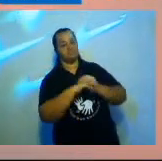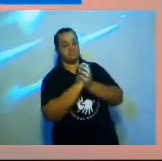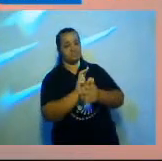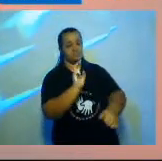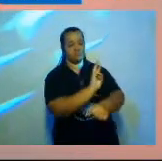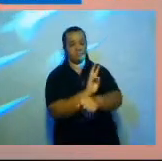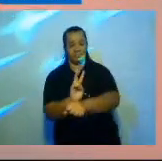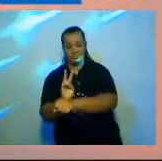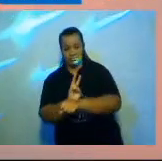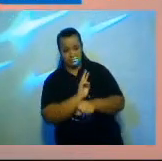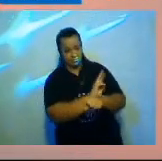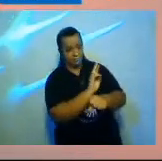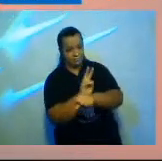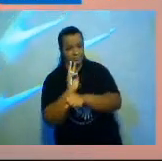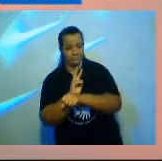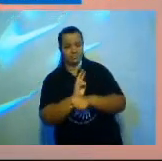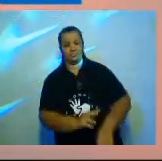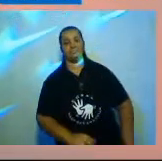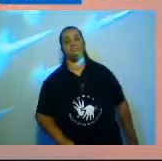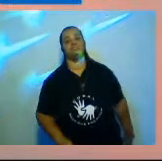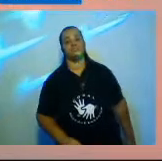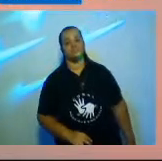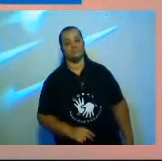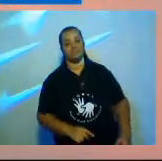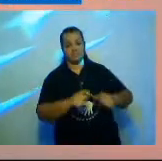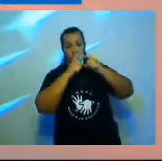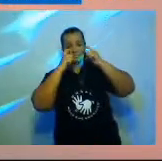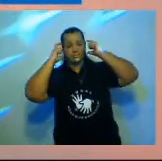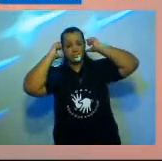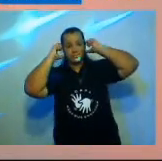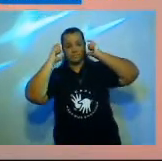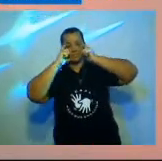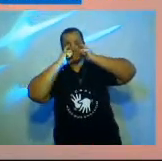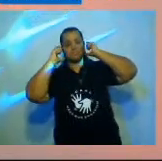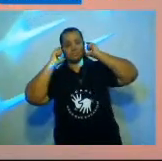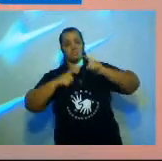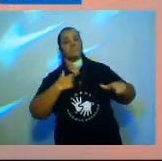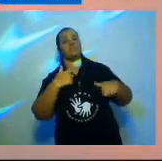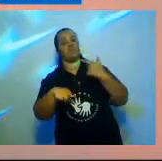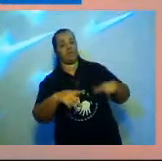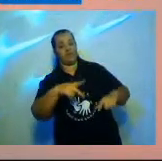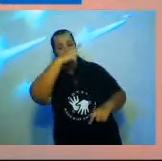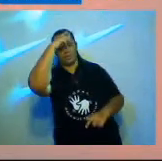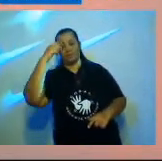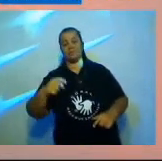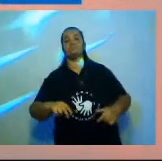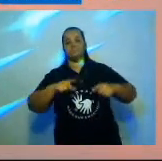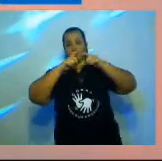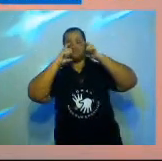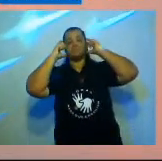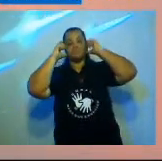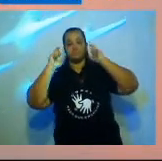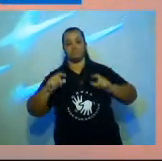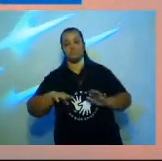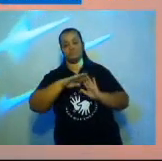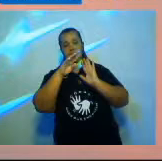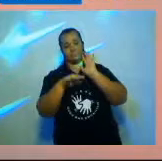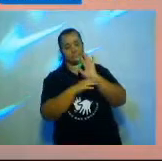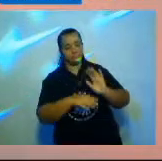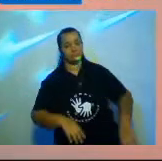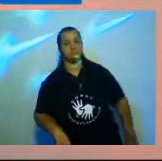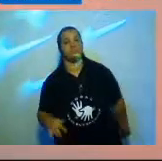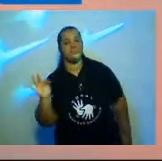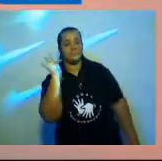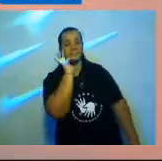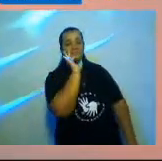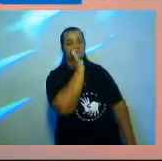corretora Seguros Eficaz, corretora de seguros. Fale com a Eficaz Hermes. Toda a nossa equipe está usando máscara de proteção Hermes.